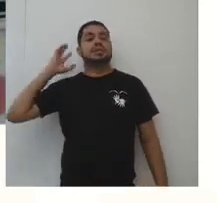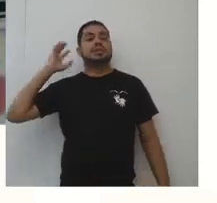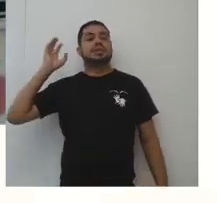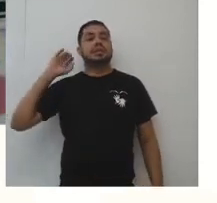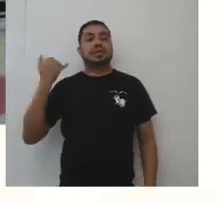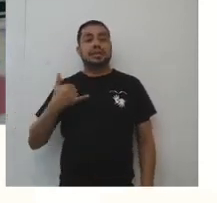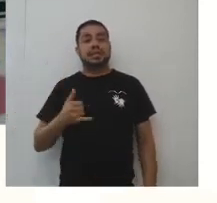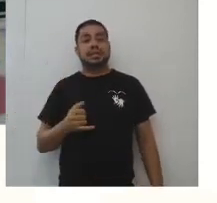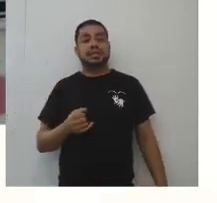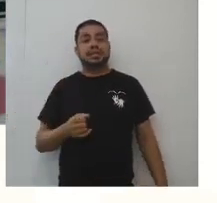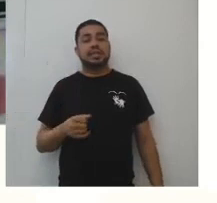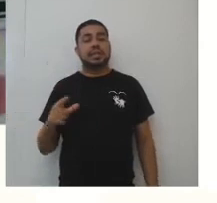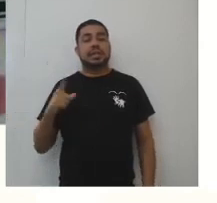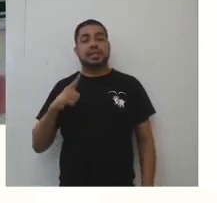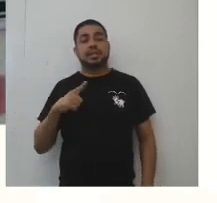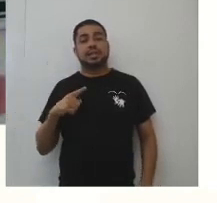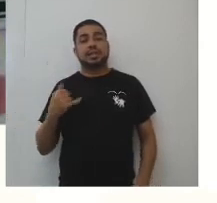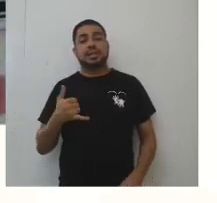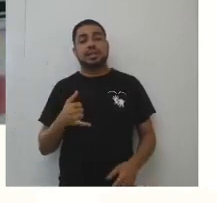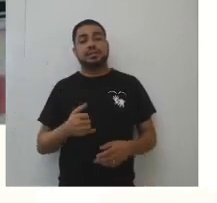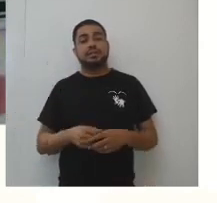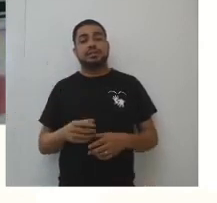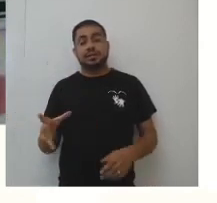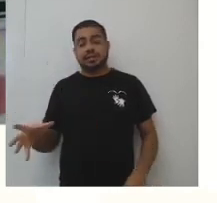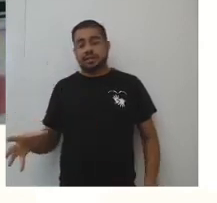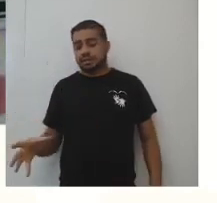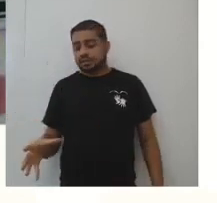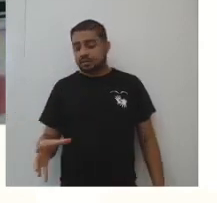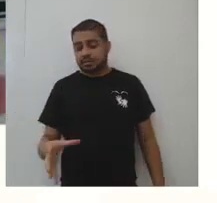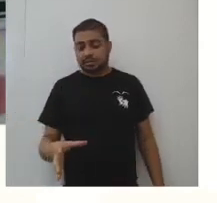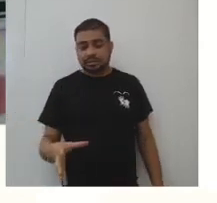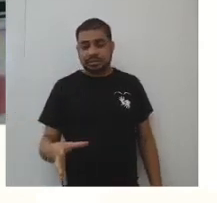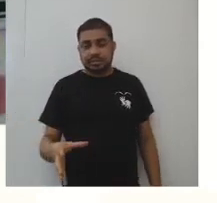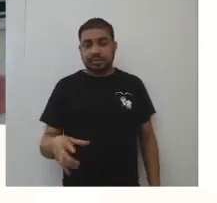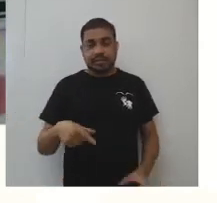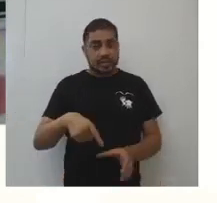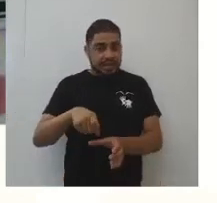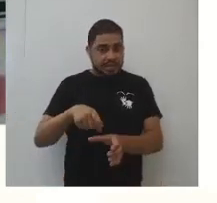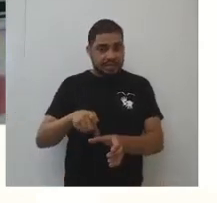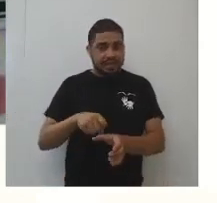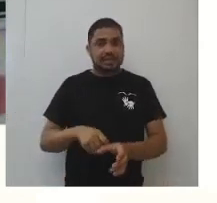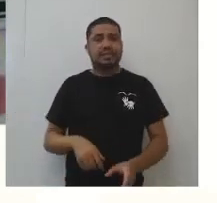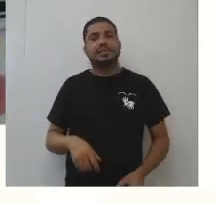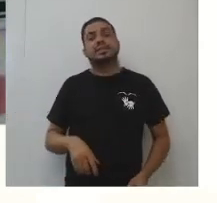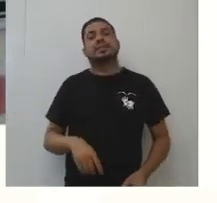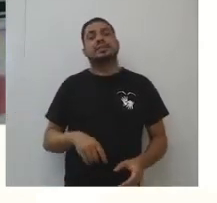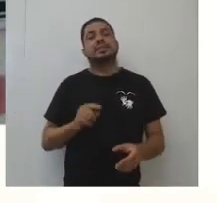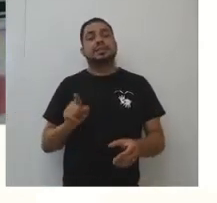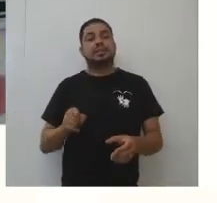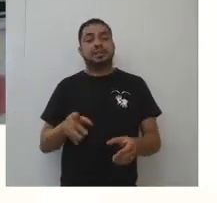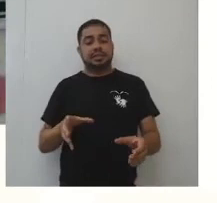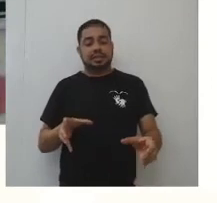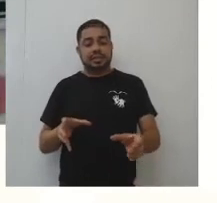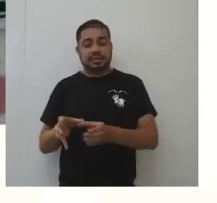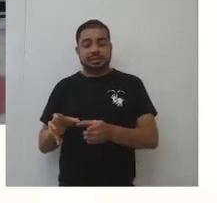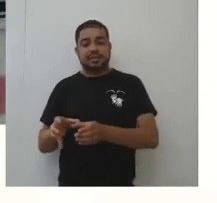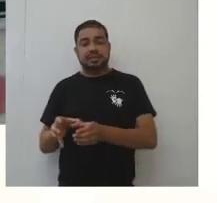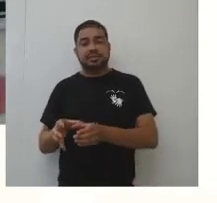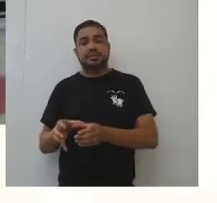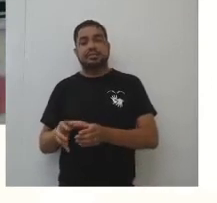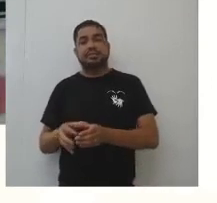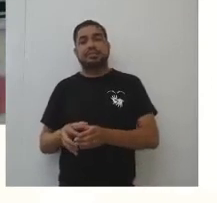carga elétrica. Quando ela tem carga elétrica e você aproxima da latinha, a latinha ela é